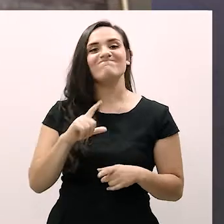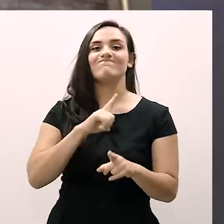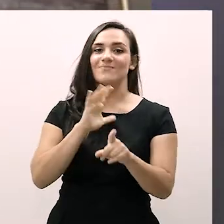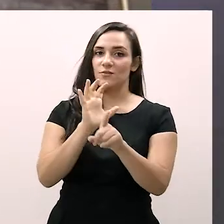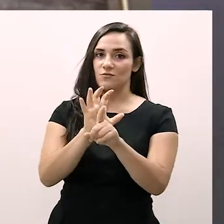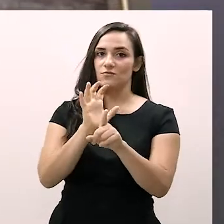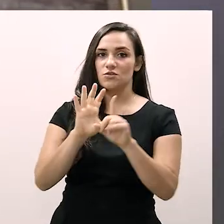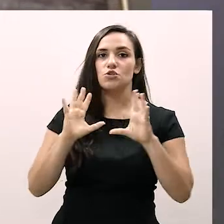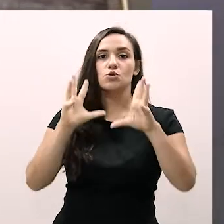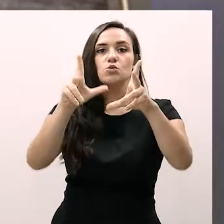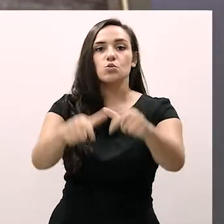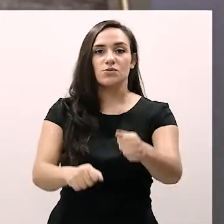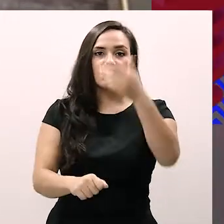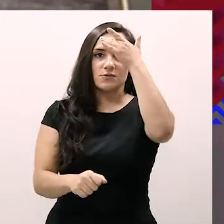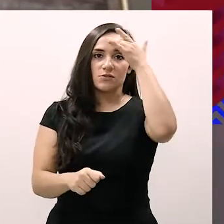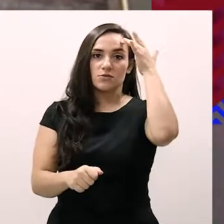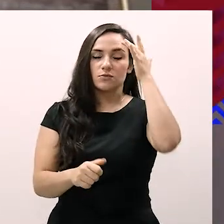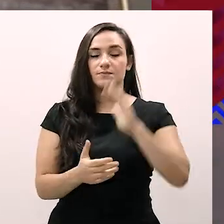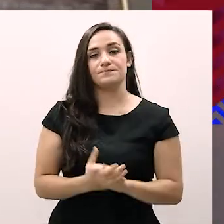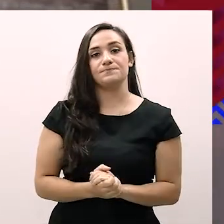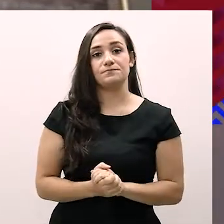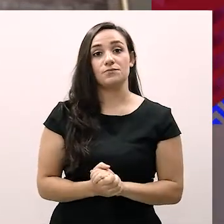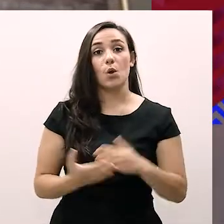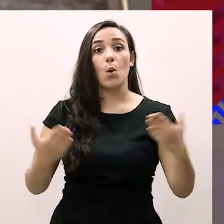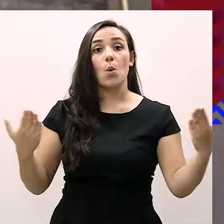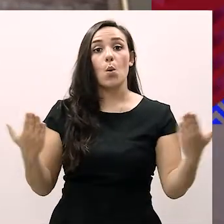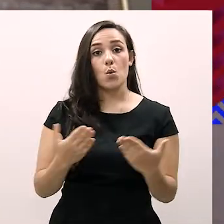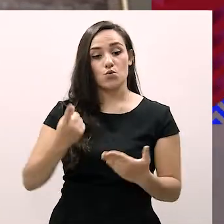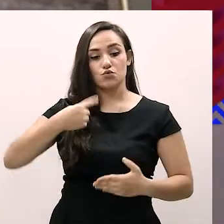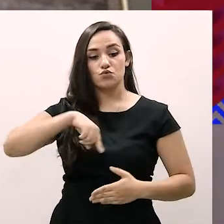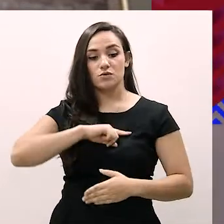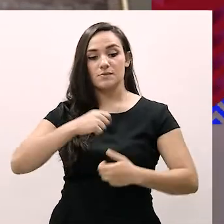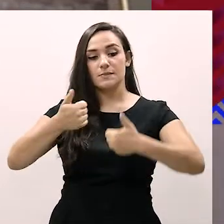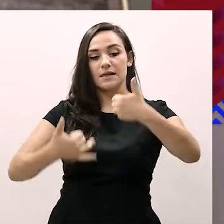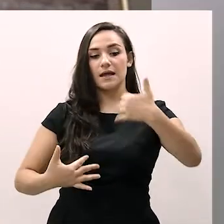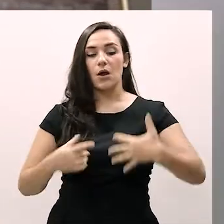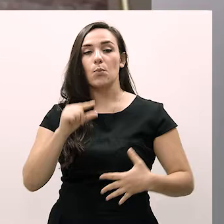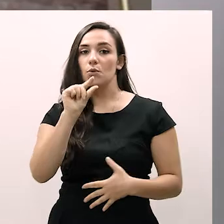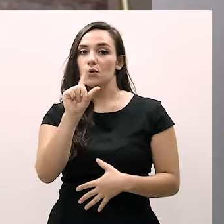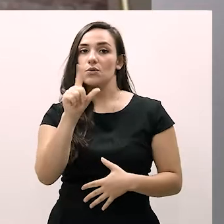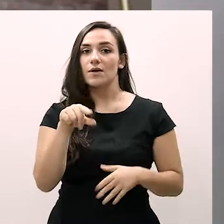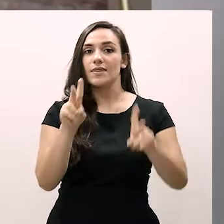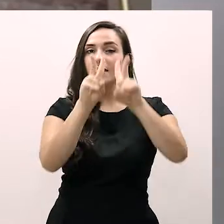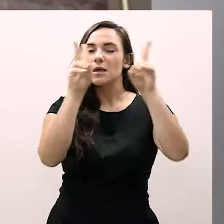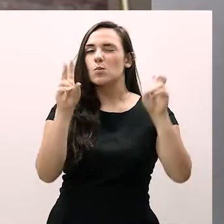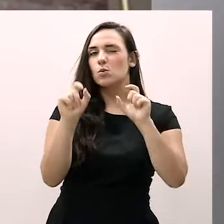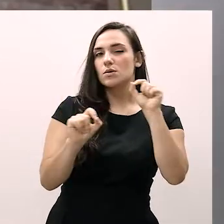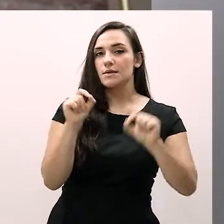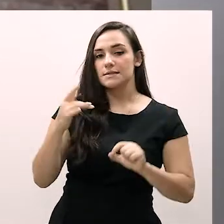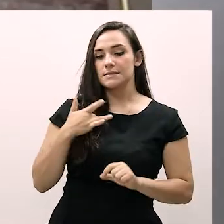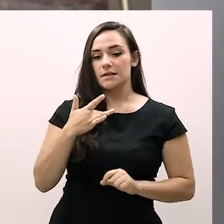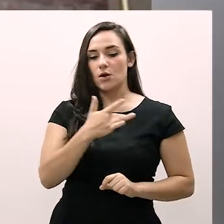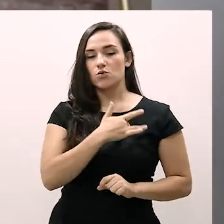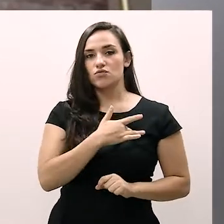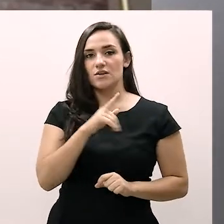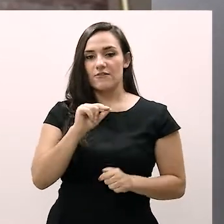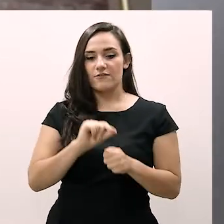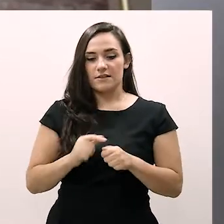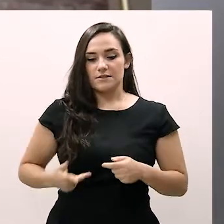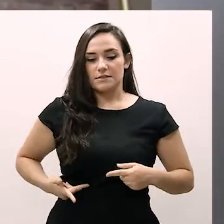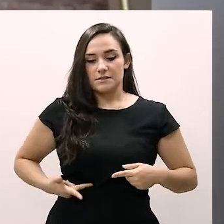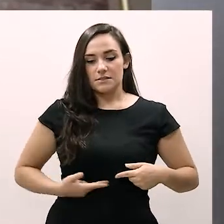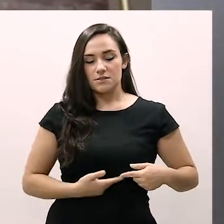vamos falar sobre saúde, vamos falar sobre cirurgia bariátrica como forma de retomada de qualidade de